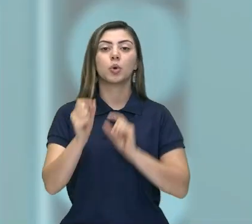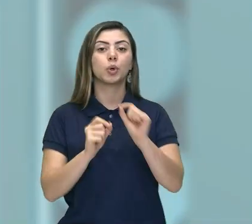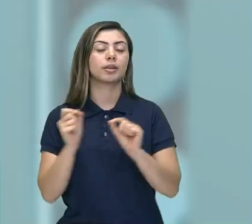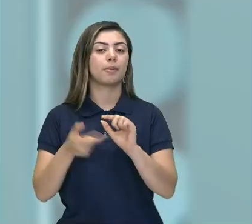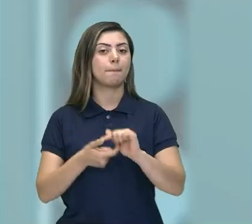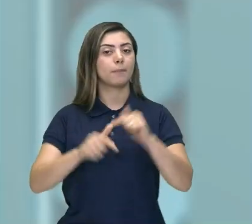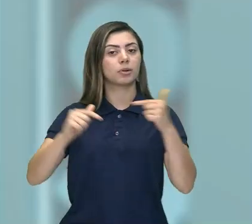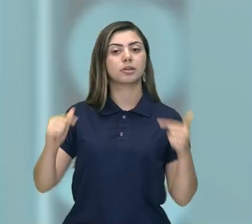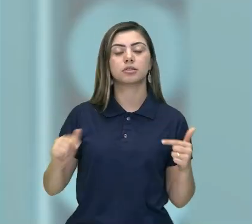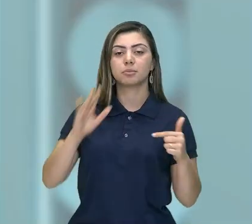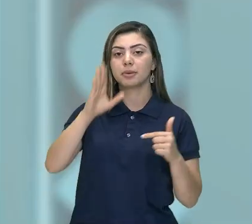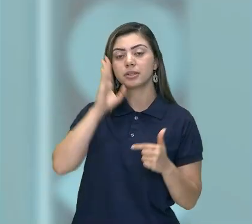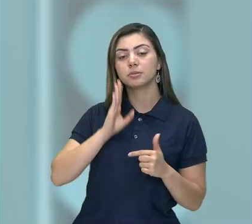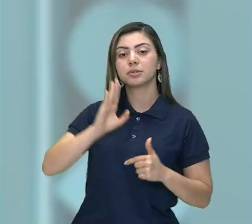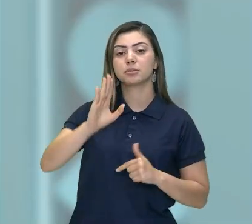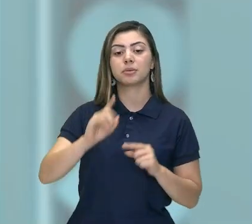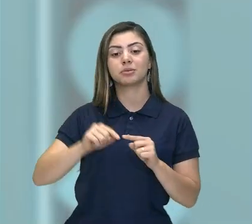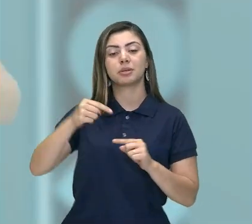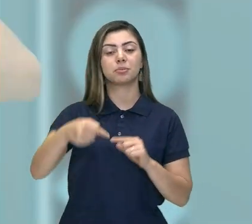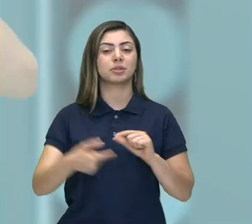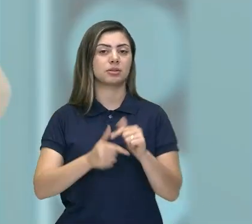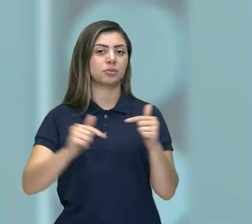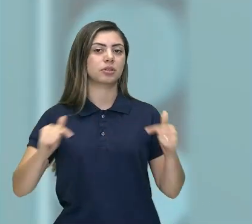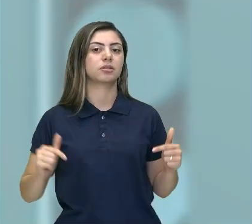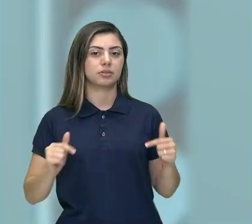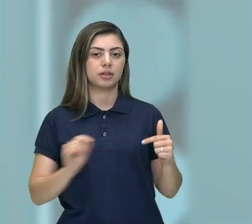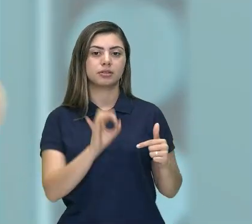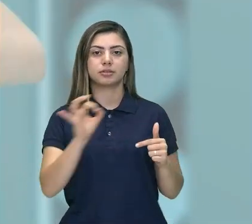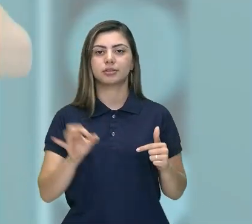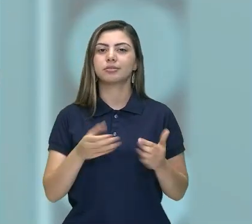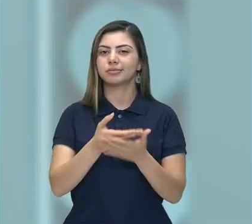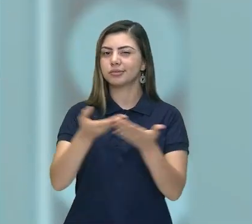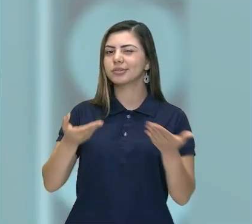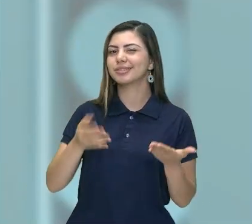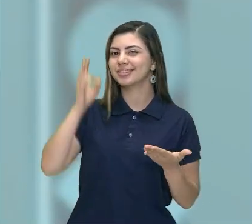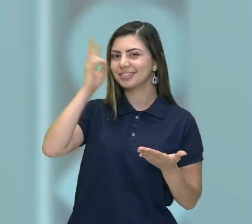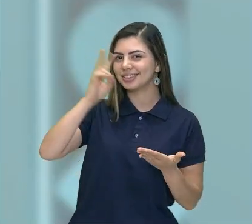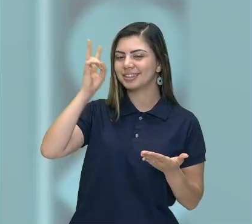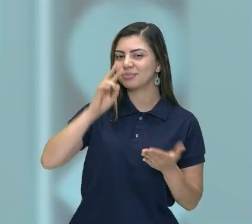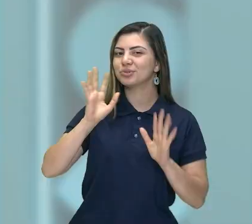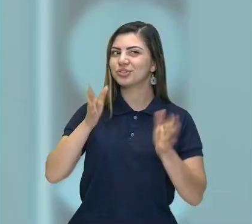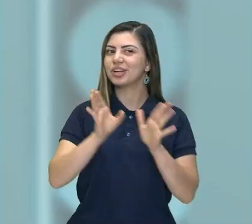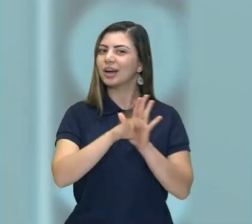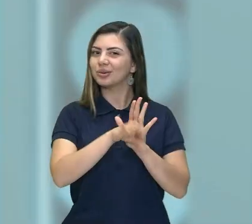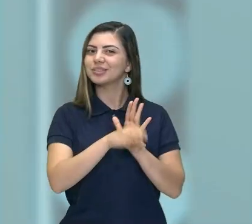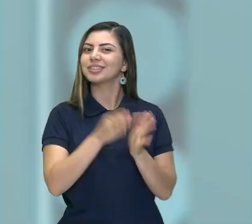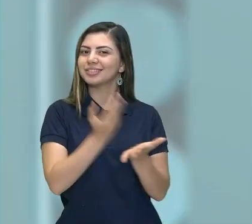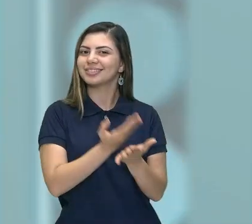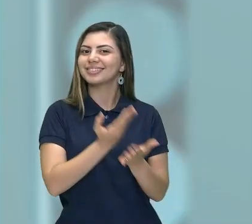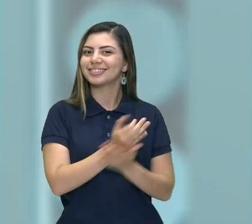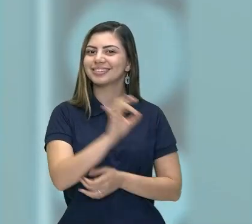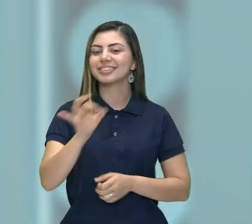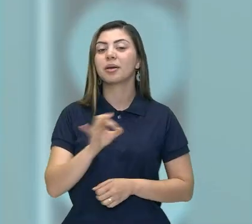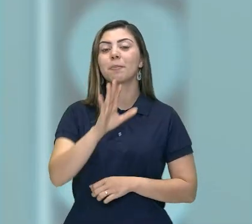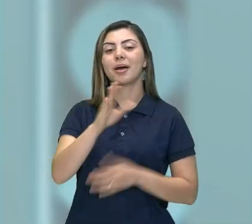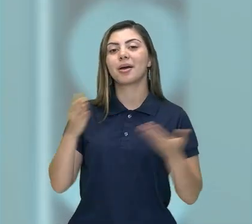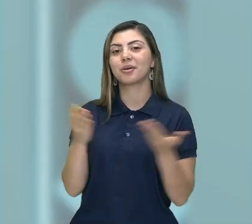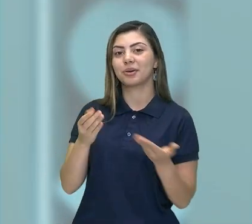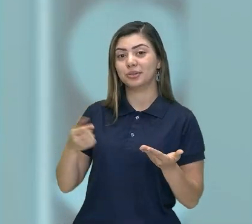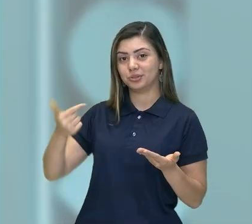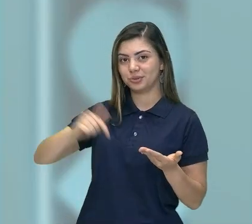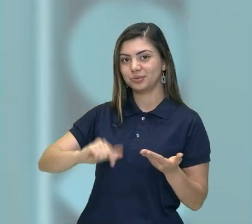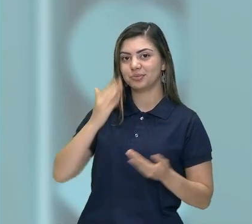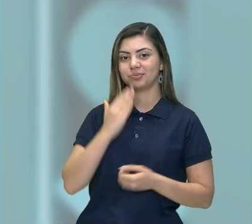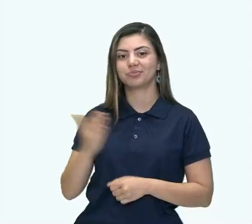modernismo, especificamente de pós-modernismo. Eu acho que vocês se lembram, já viram esse conceito na vida, não é? Então eu quero que vocês acompanhem